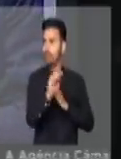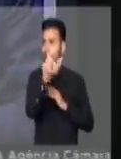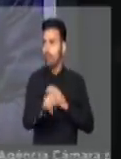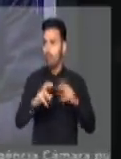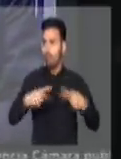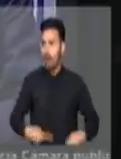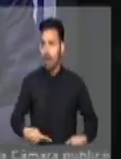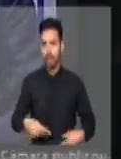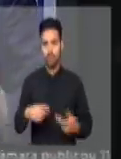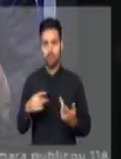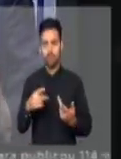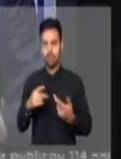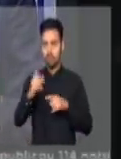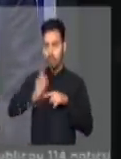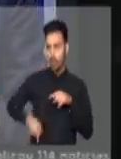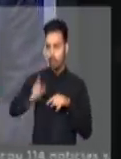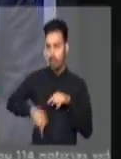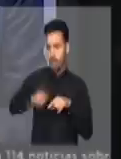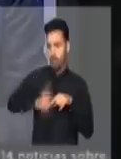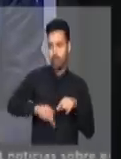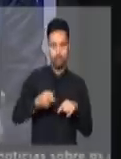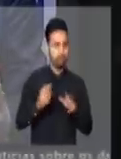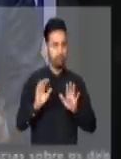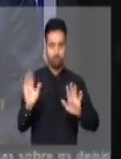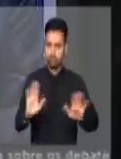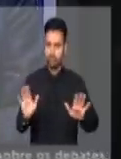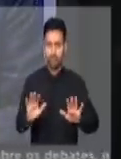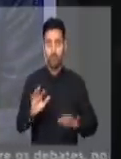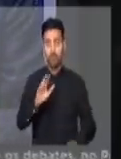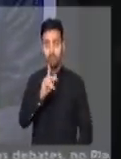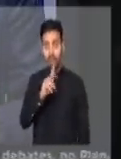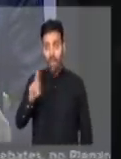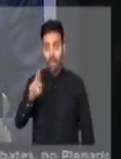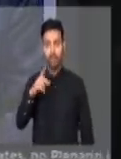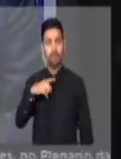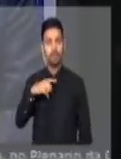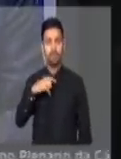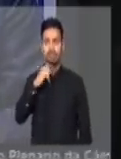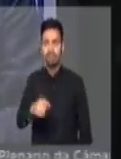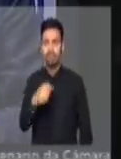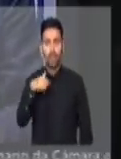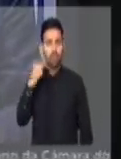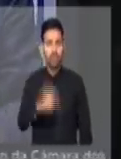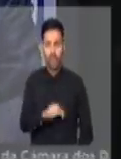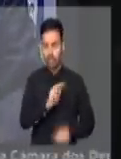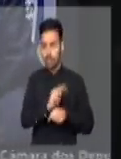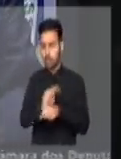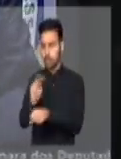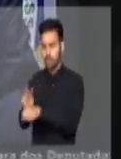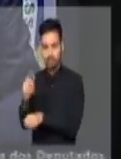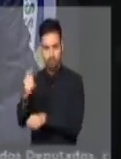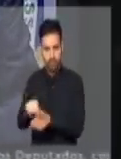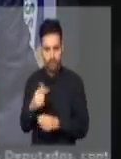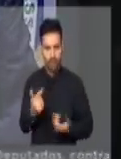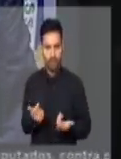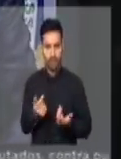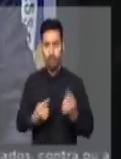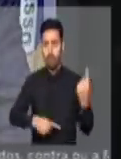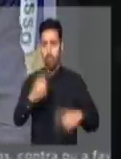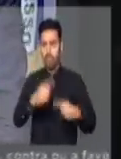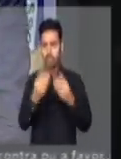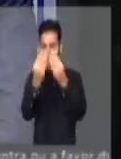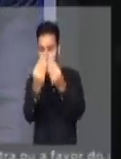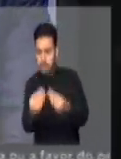no Partido da República ninguém será submetido a patrulhamentos ou a degradação política por motivo de